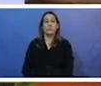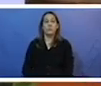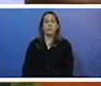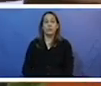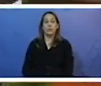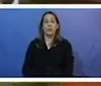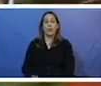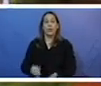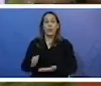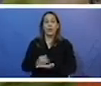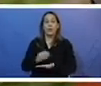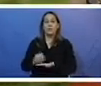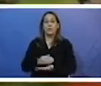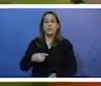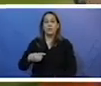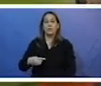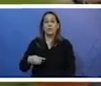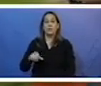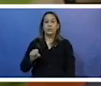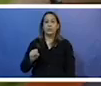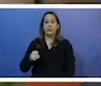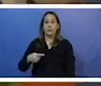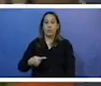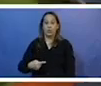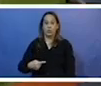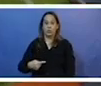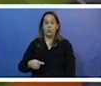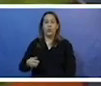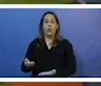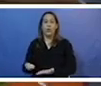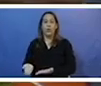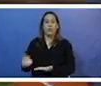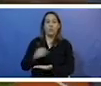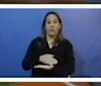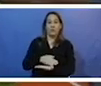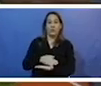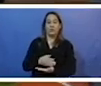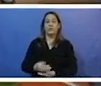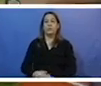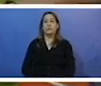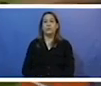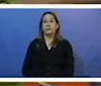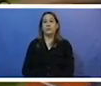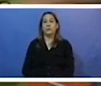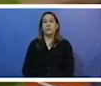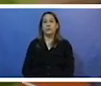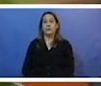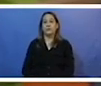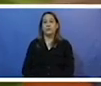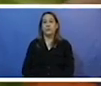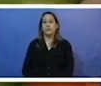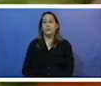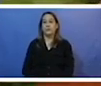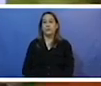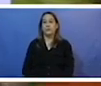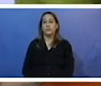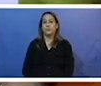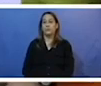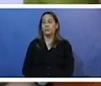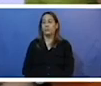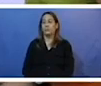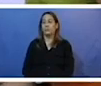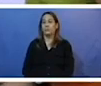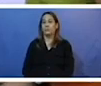anexo 181. Não precisa nem arrancar, só vira a apostila assim para você, para fazermos junto. Então,